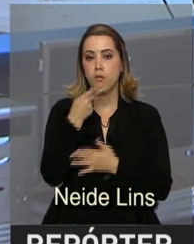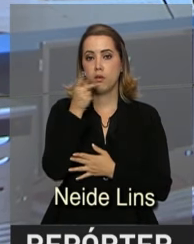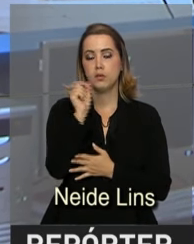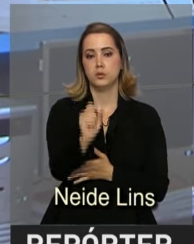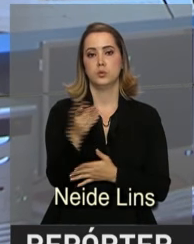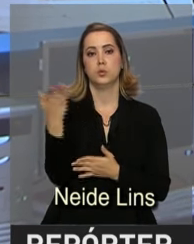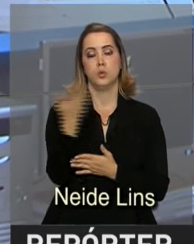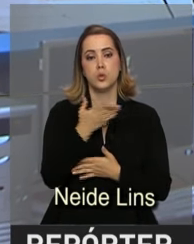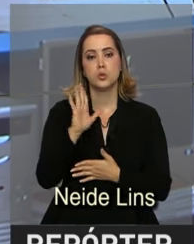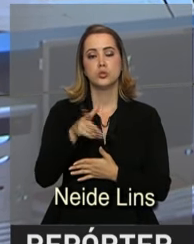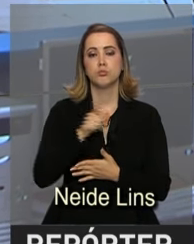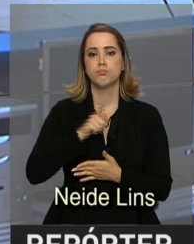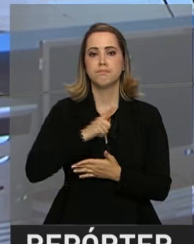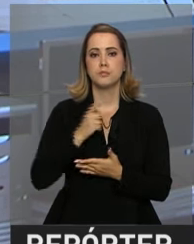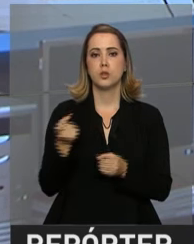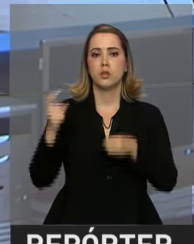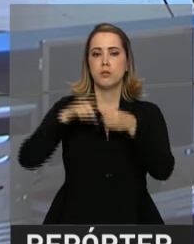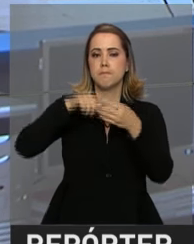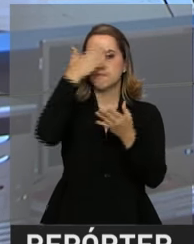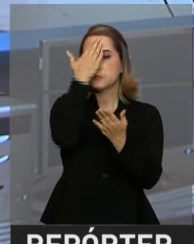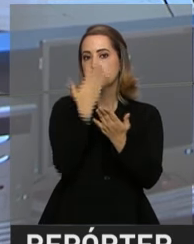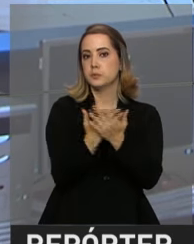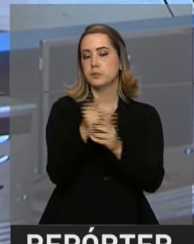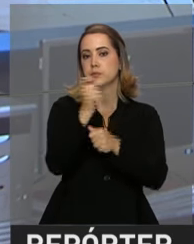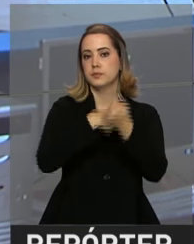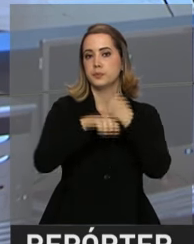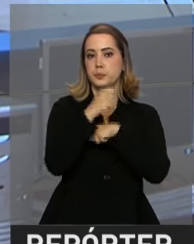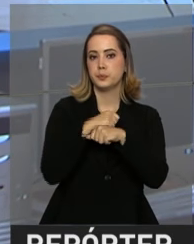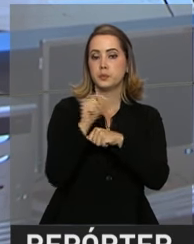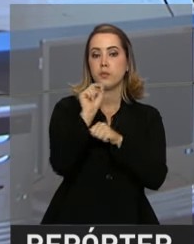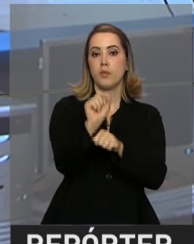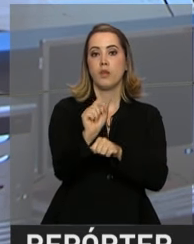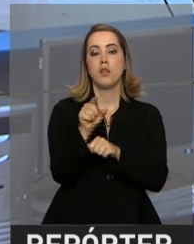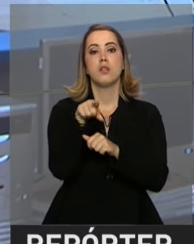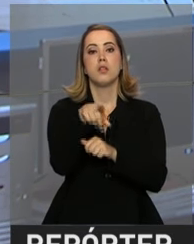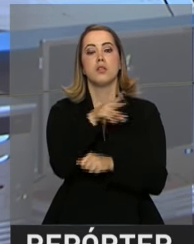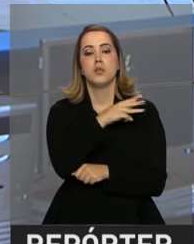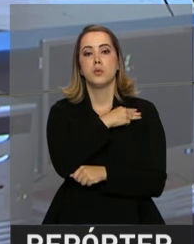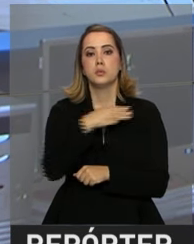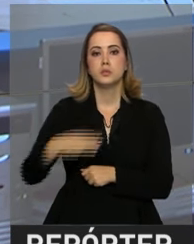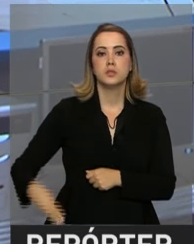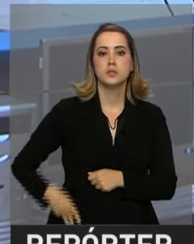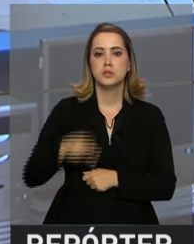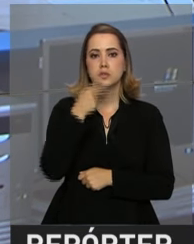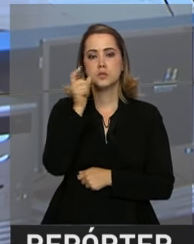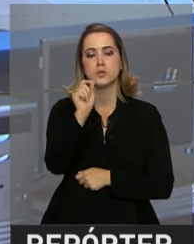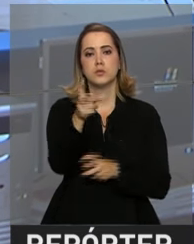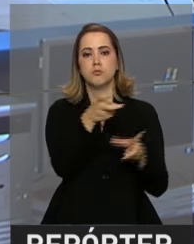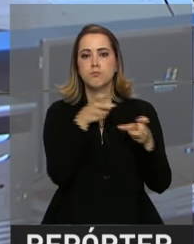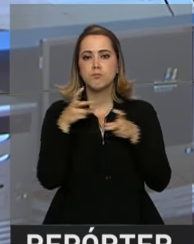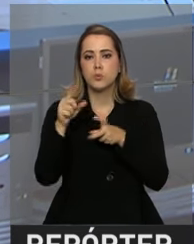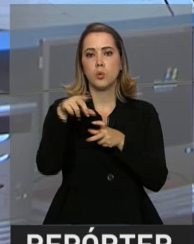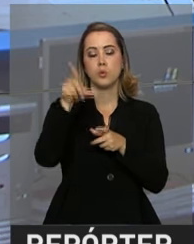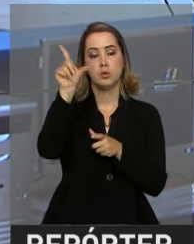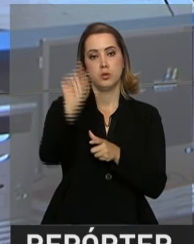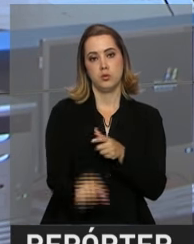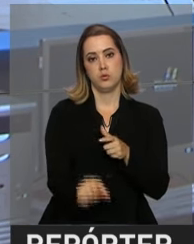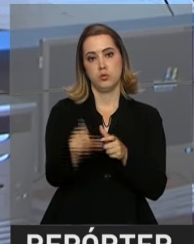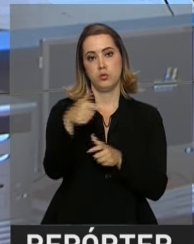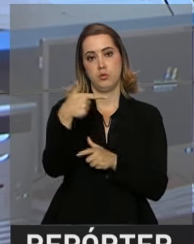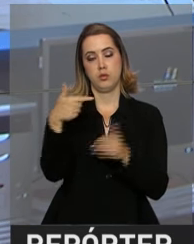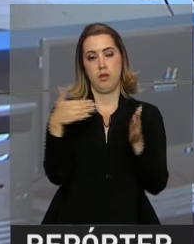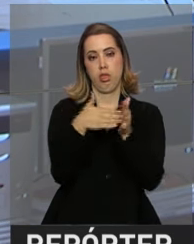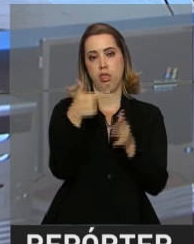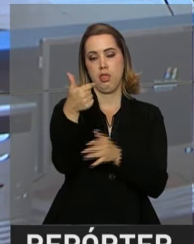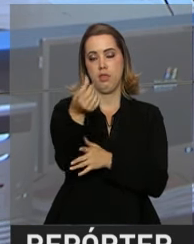mercado já indica uma recuperação da confiança na economia. Henrique Meirelles afirmou que a expectativa é reverter o déficit